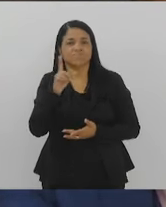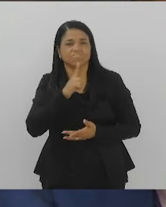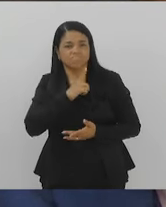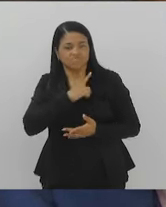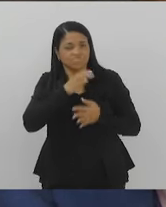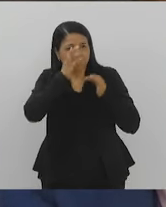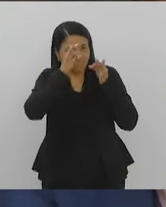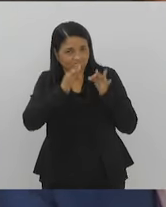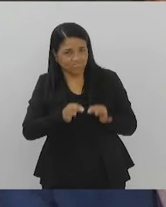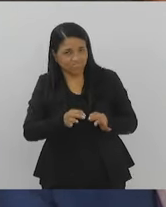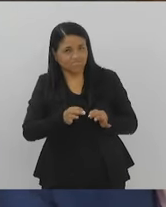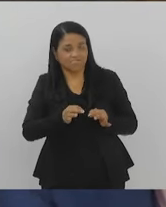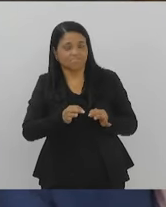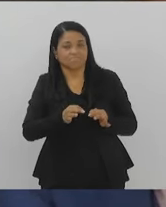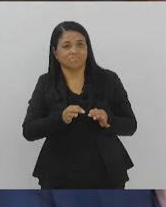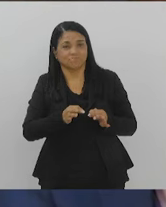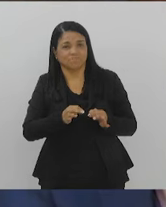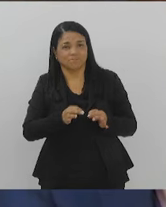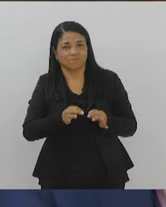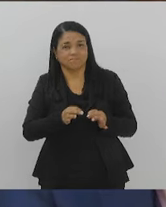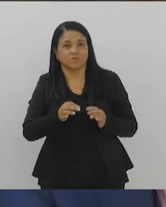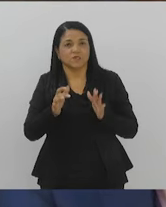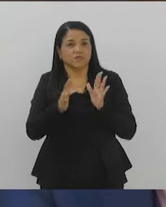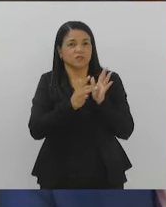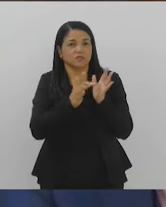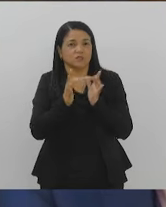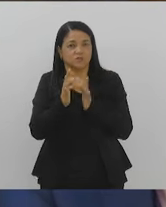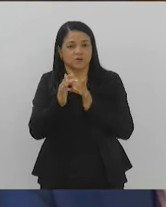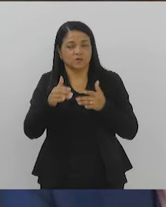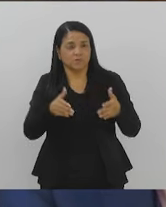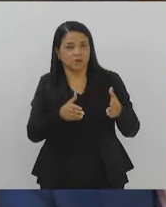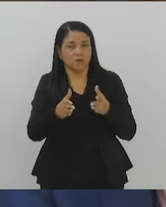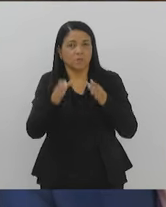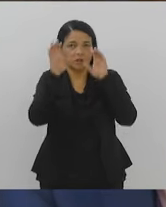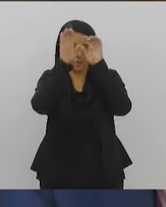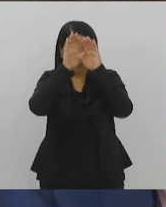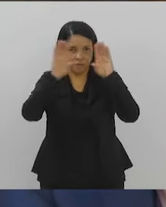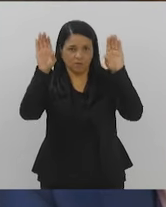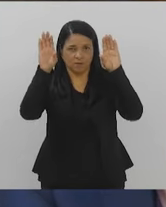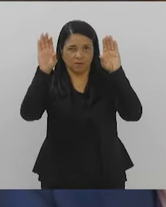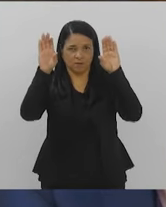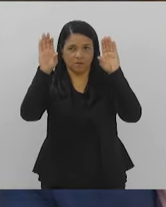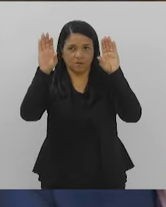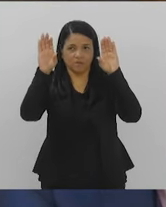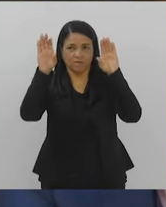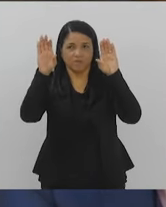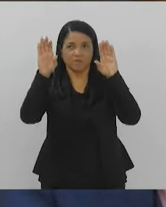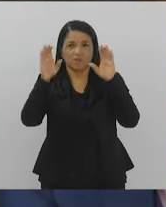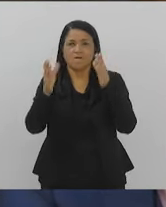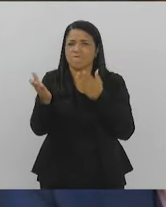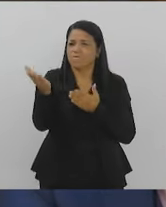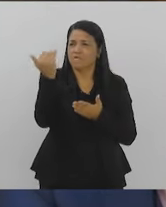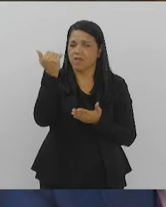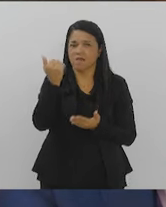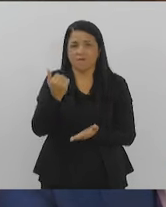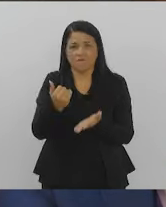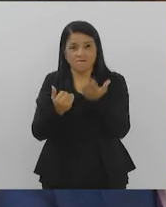certeza contigo que Jesus é o caminho dos céus. Vem, vem, irmão,